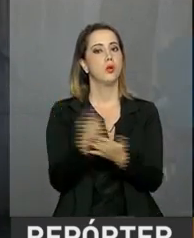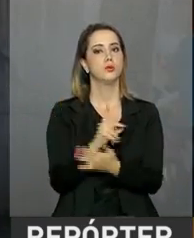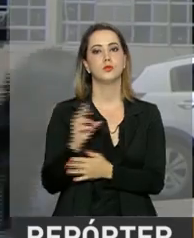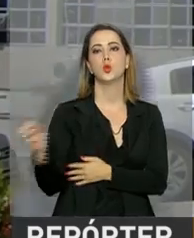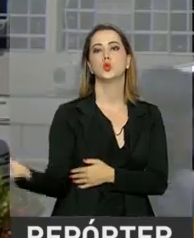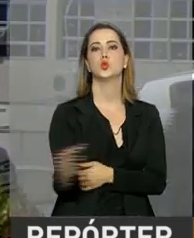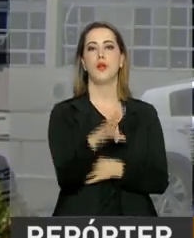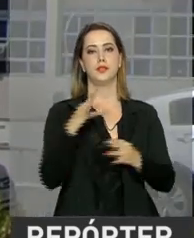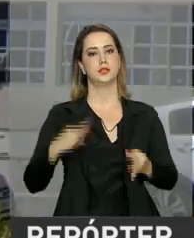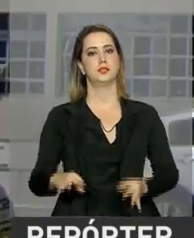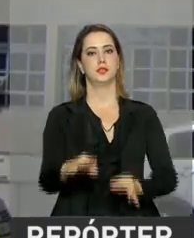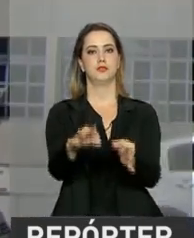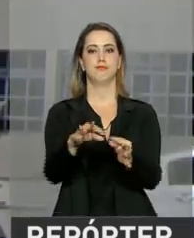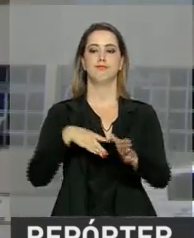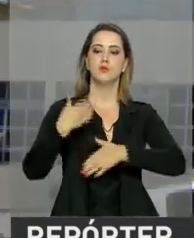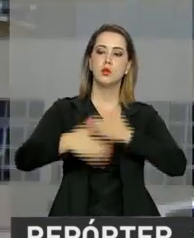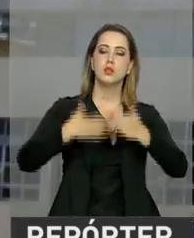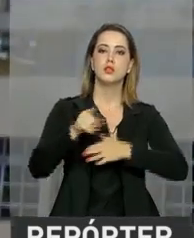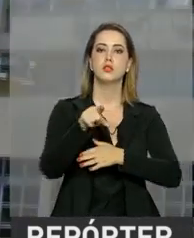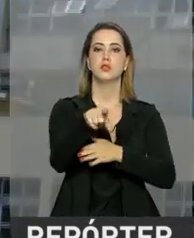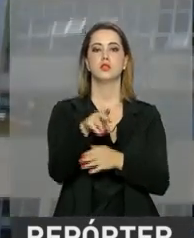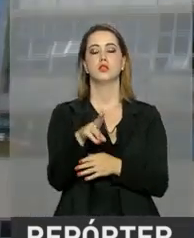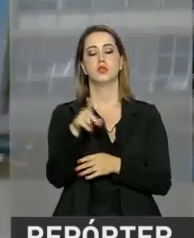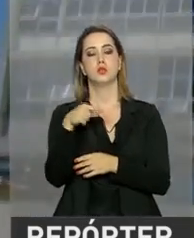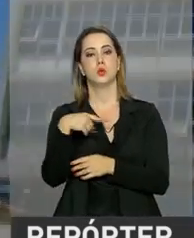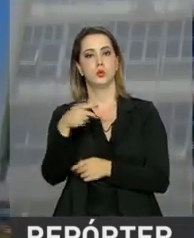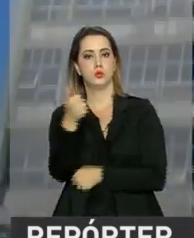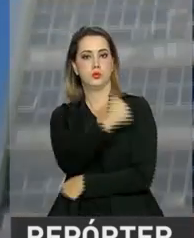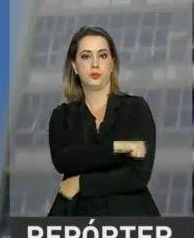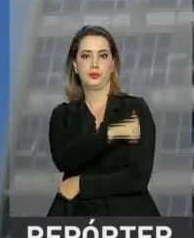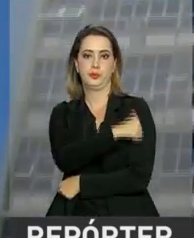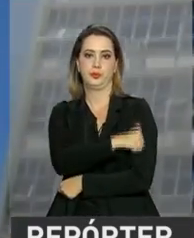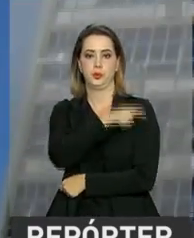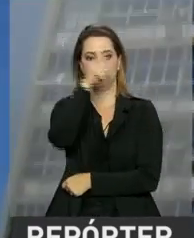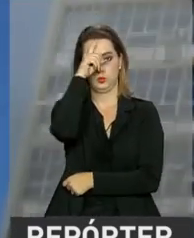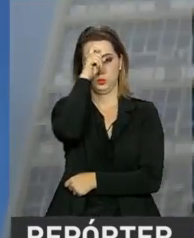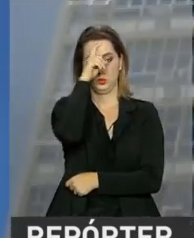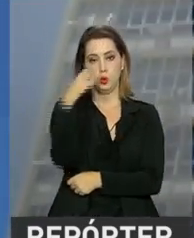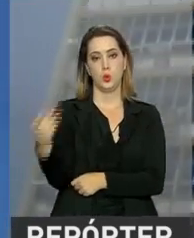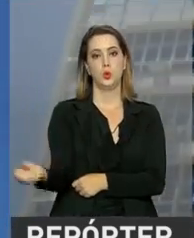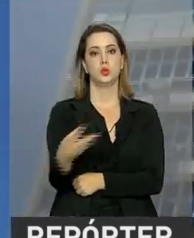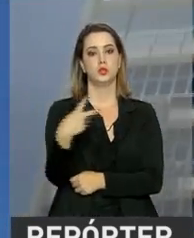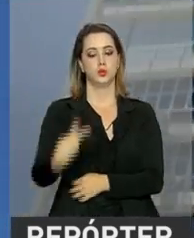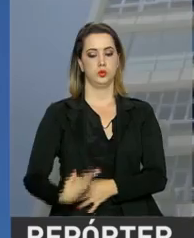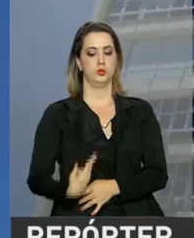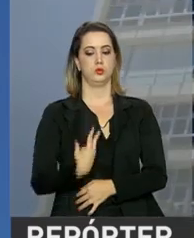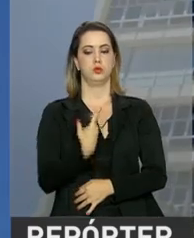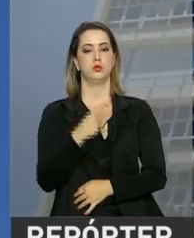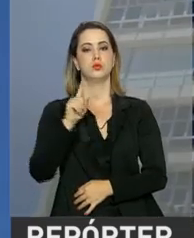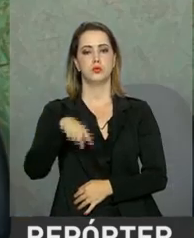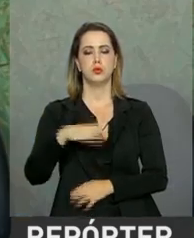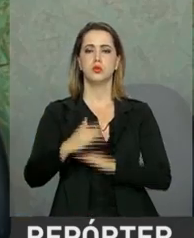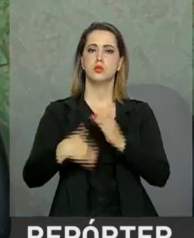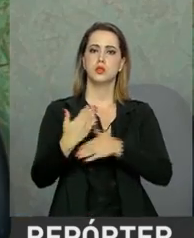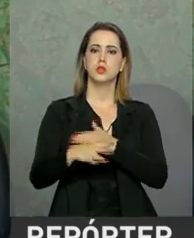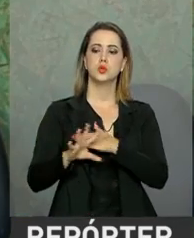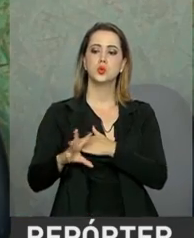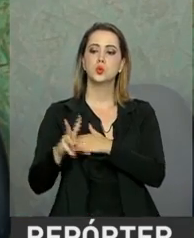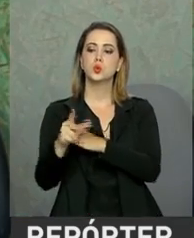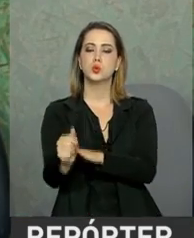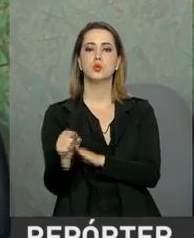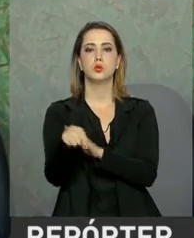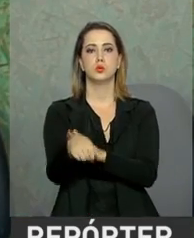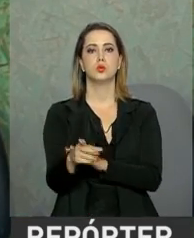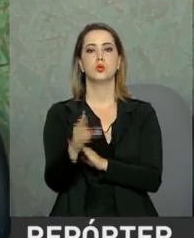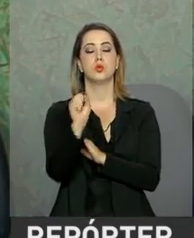técnica desenvolvida pela equipe do Hospital Federal do Andaraí, no Rio de Janeiro. O novo procedimento é desenvolvido inteiramente